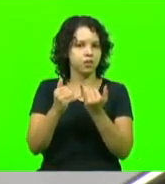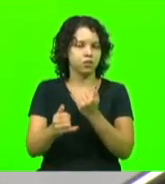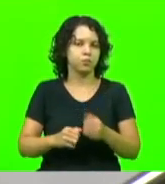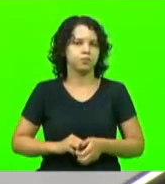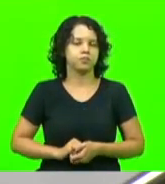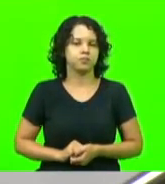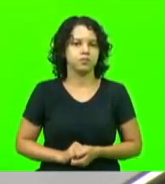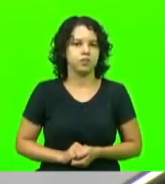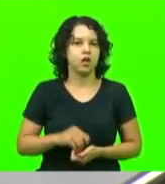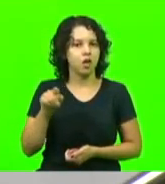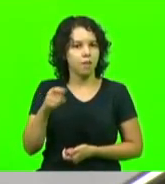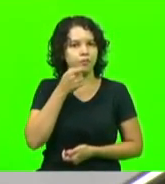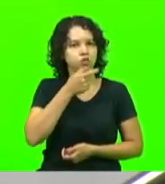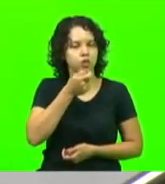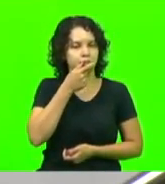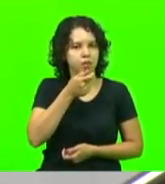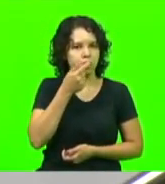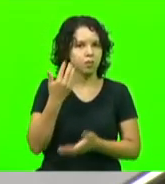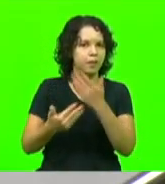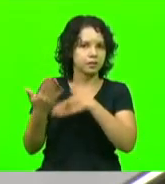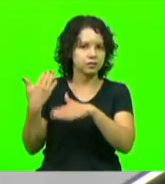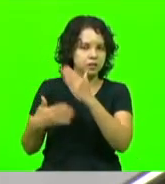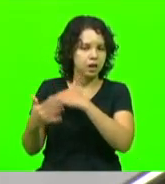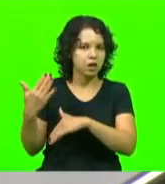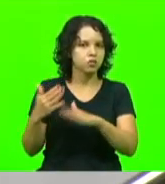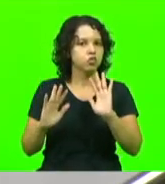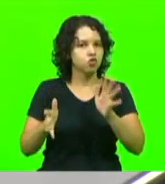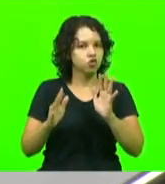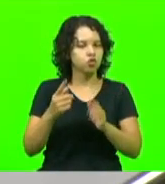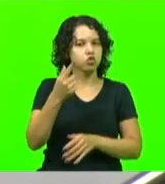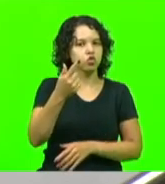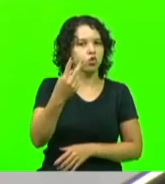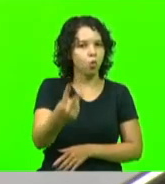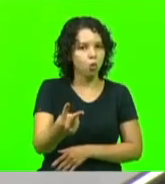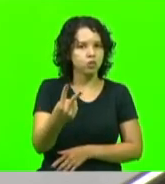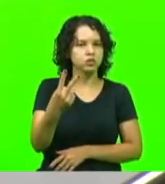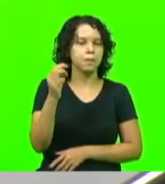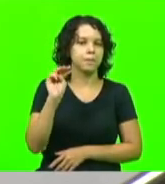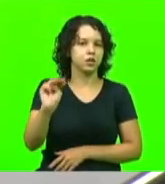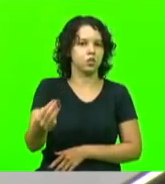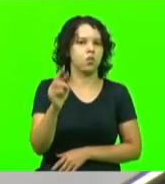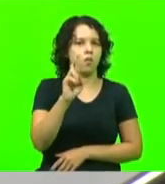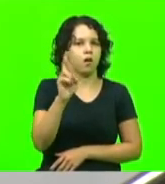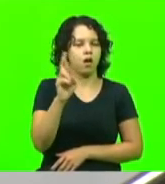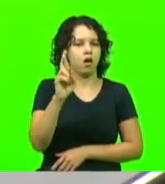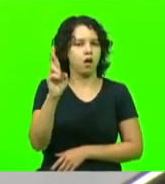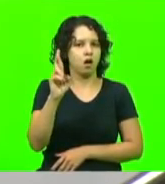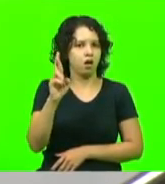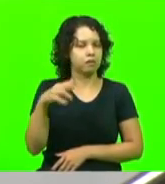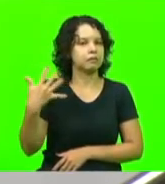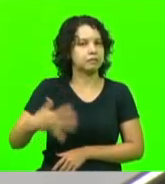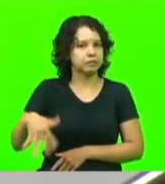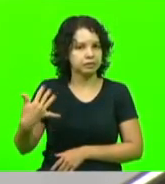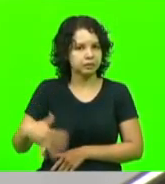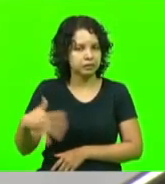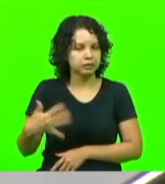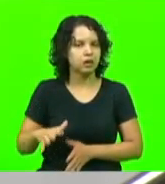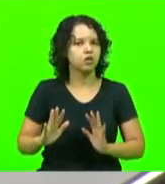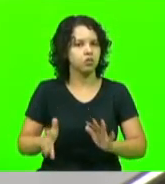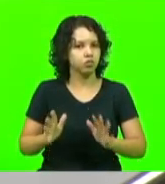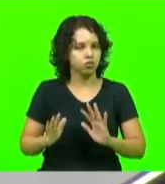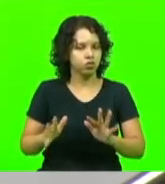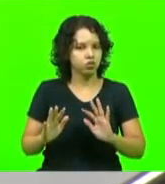medicamento chegou a custar R$ 12 milhões. Um valor muito alto, um valor exorbitante, campanhas milionárias e a decepção